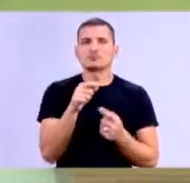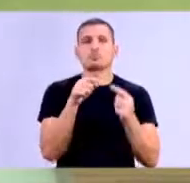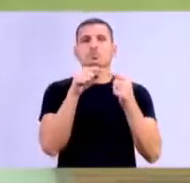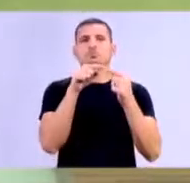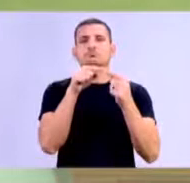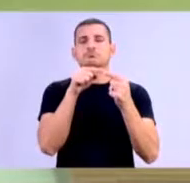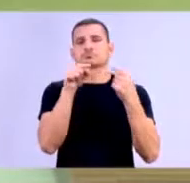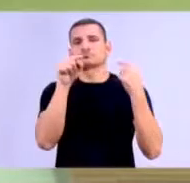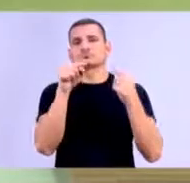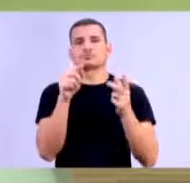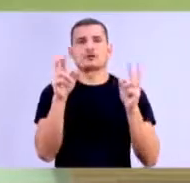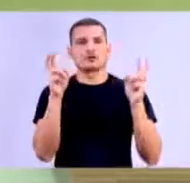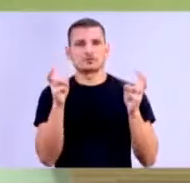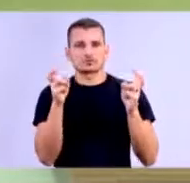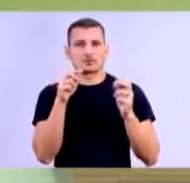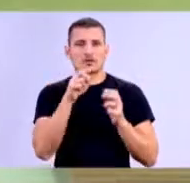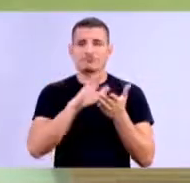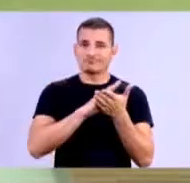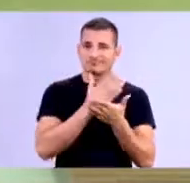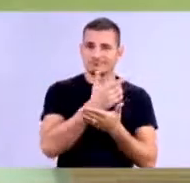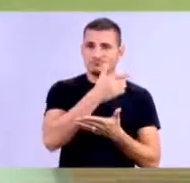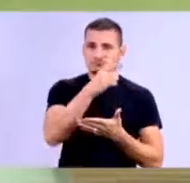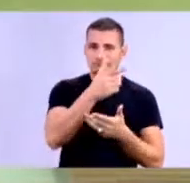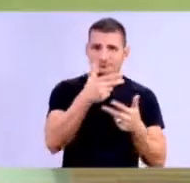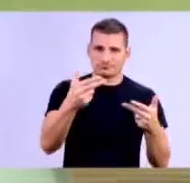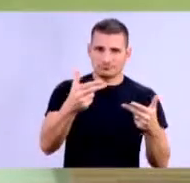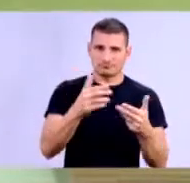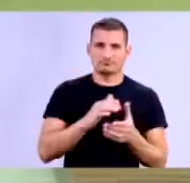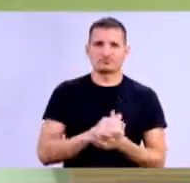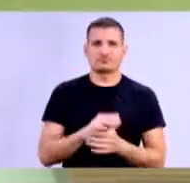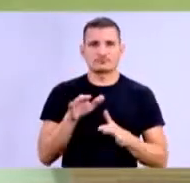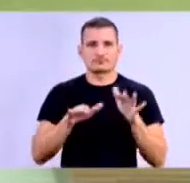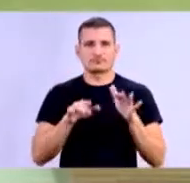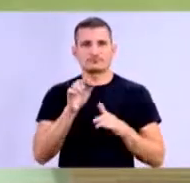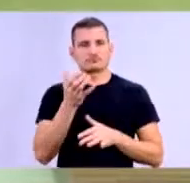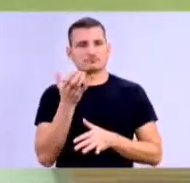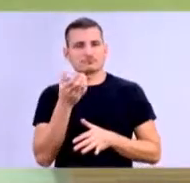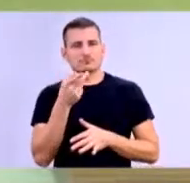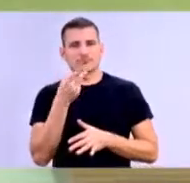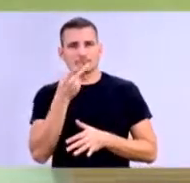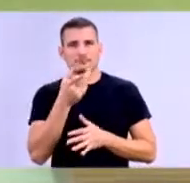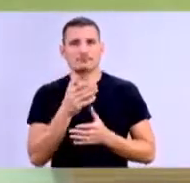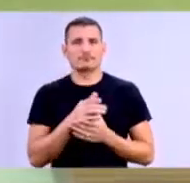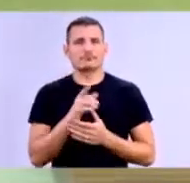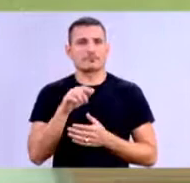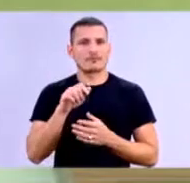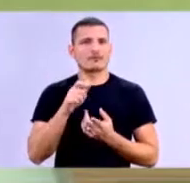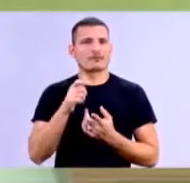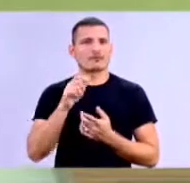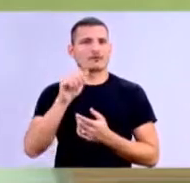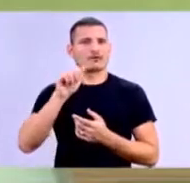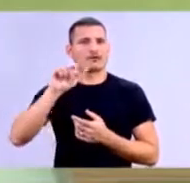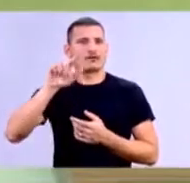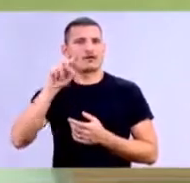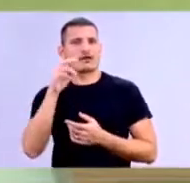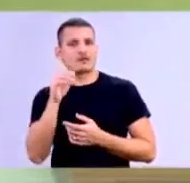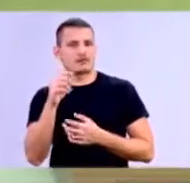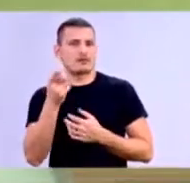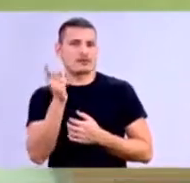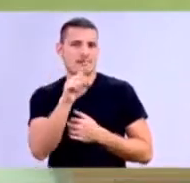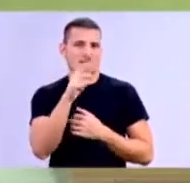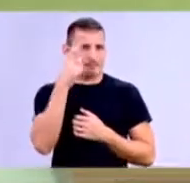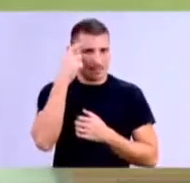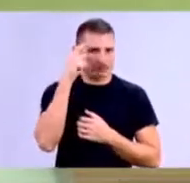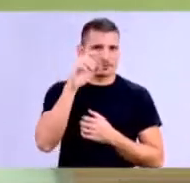e acaba interpretando de uma forma errada. Verdade. Né? Às vezes você quer falar que é alho, mas alguém pensa que é bugalho e já não vai